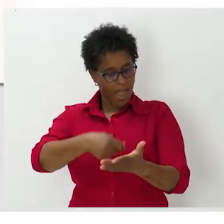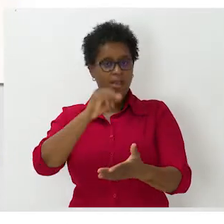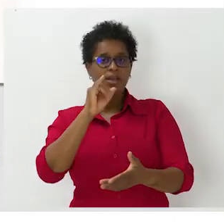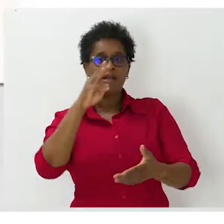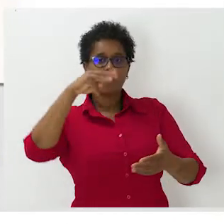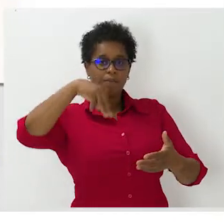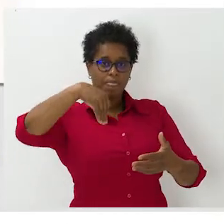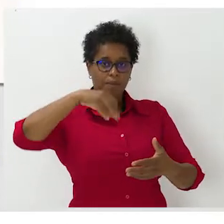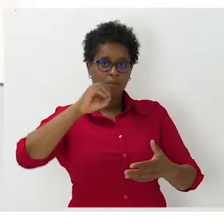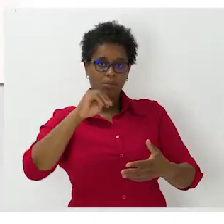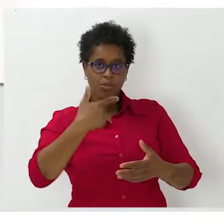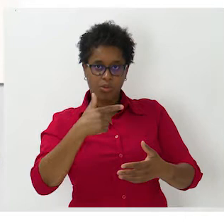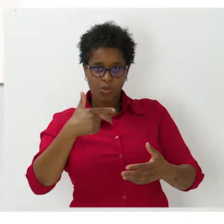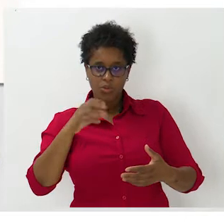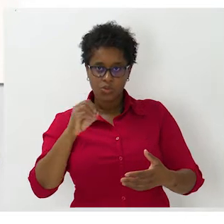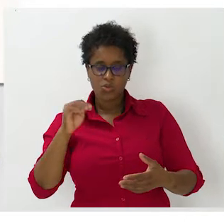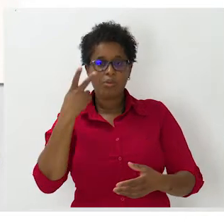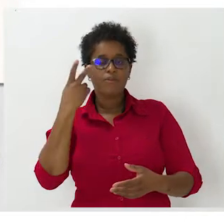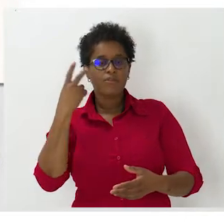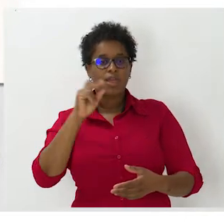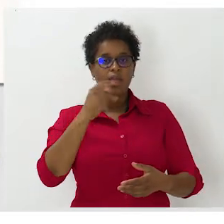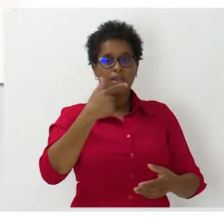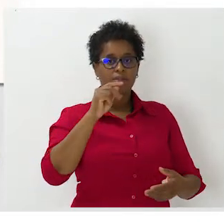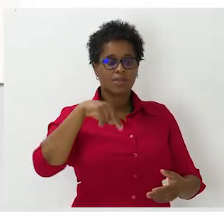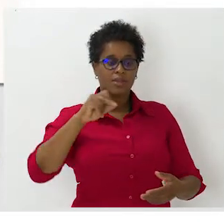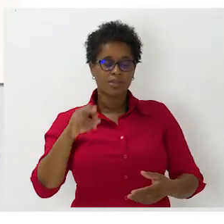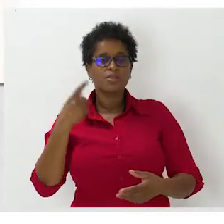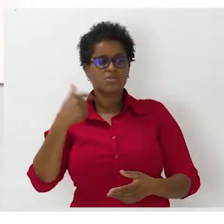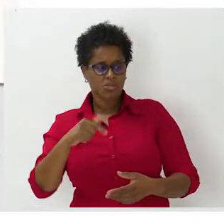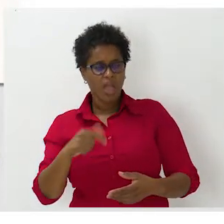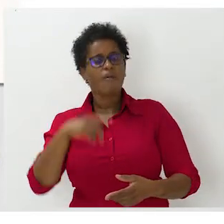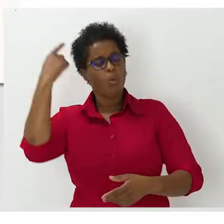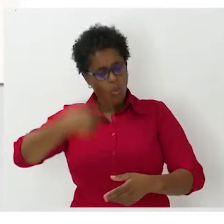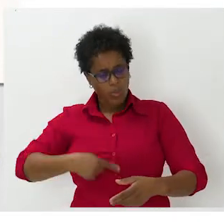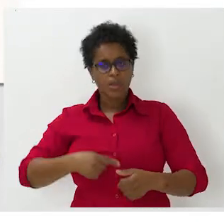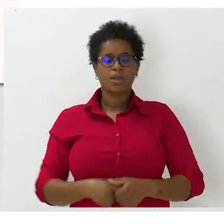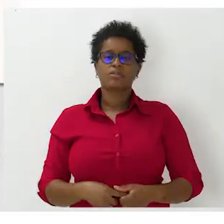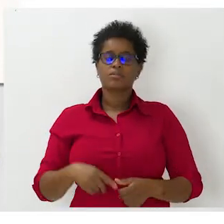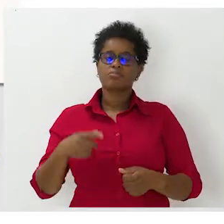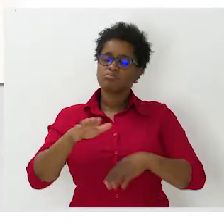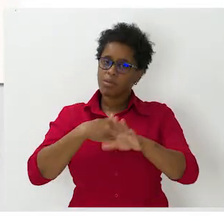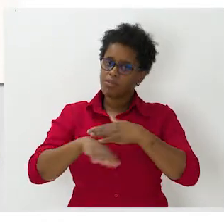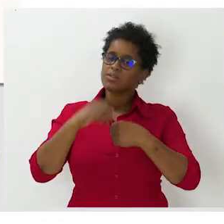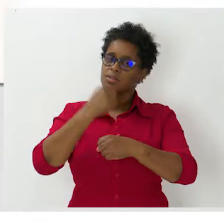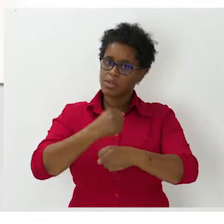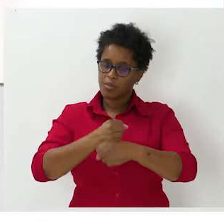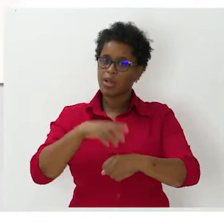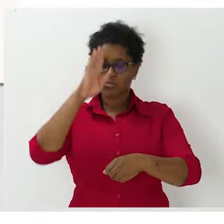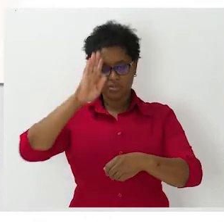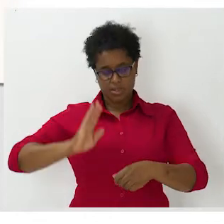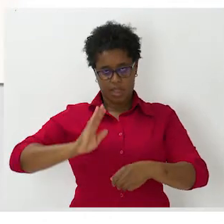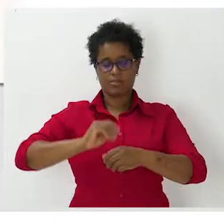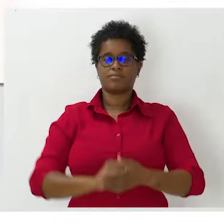impostos para viverem em Atenas e estavam obrigados à prestação do serviço